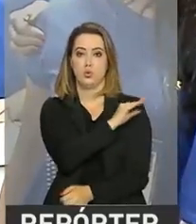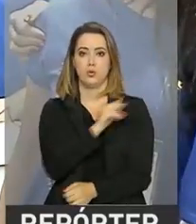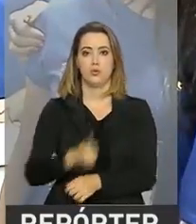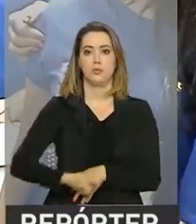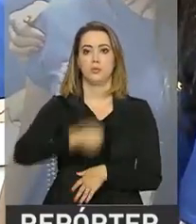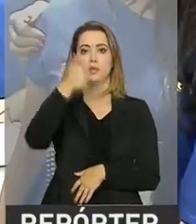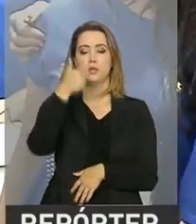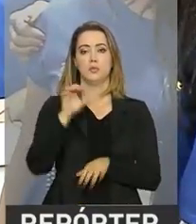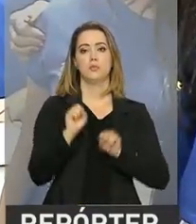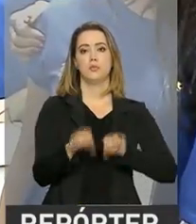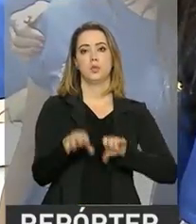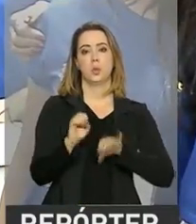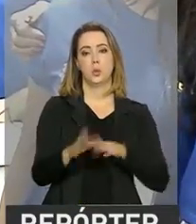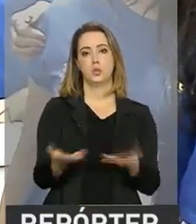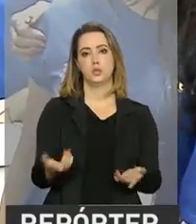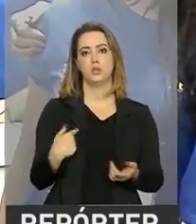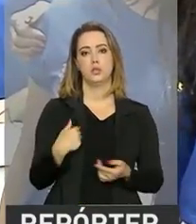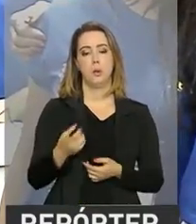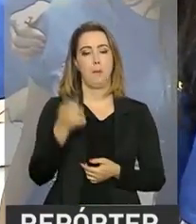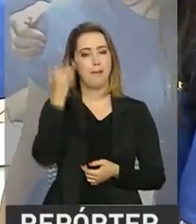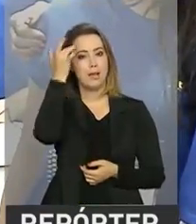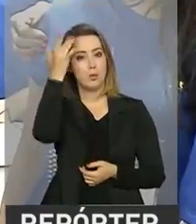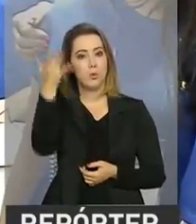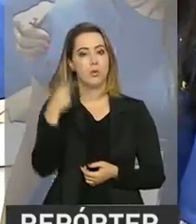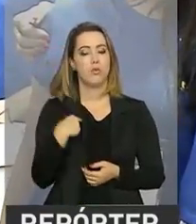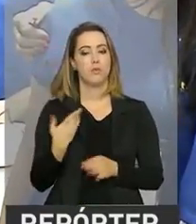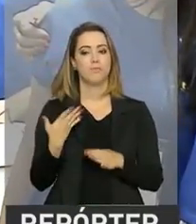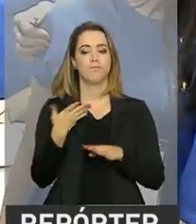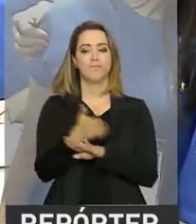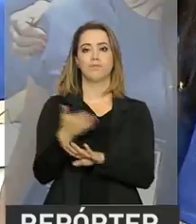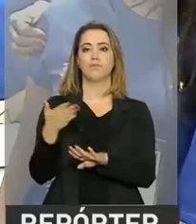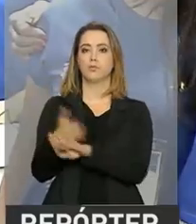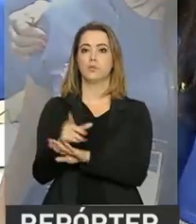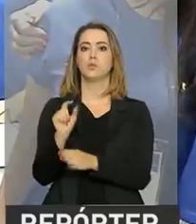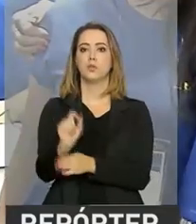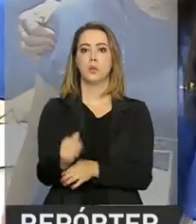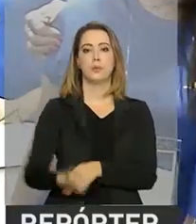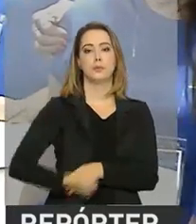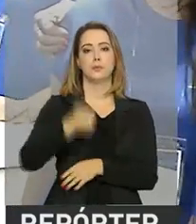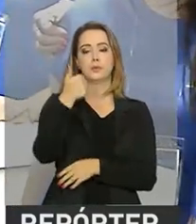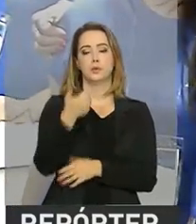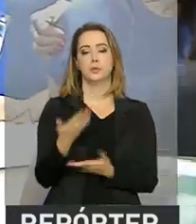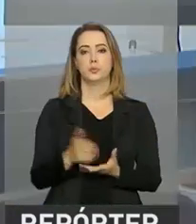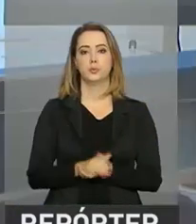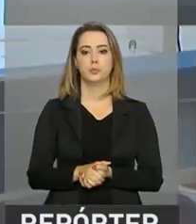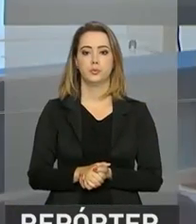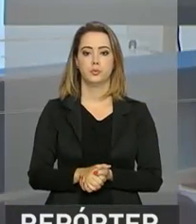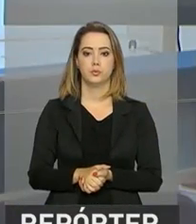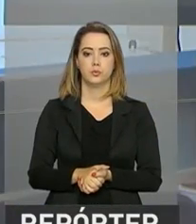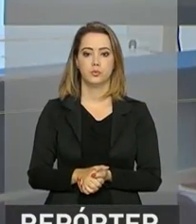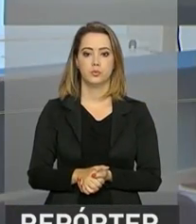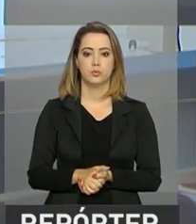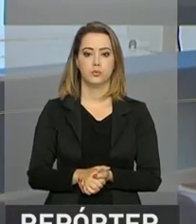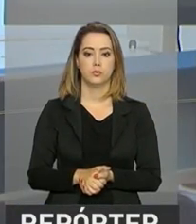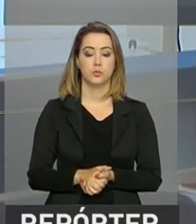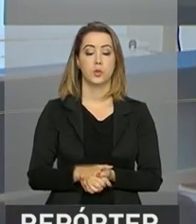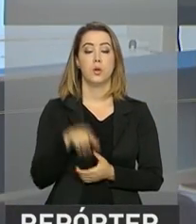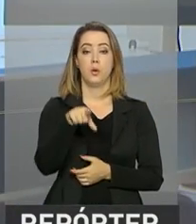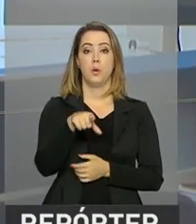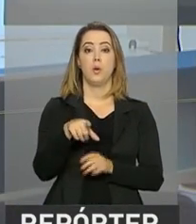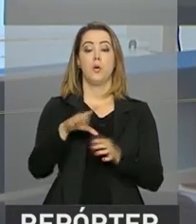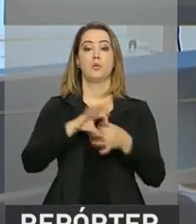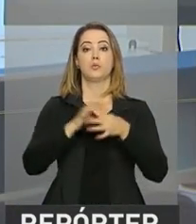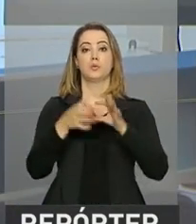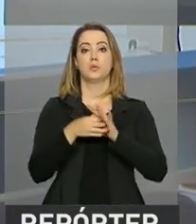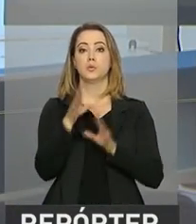mais empregabilidade, onde ele vai facilitar a sua inserção no mercado de trabalho, que é uma coisa muito positiva. A Olimpíada do